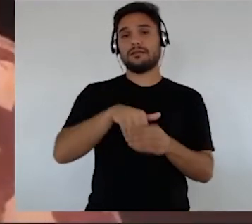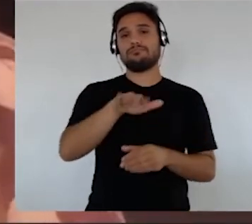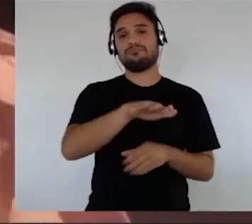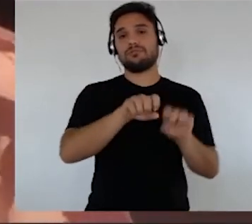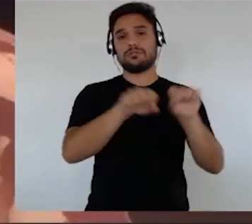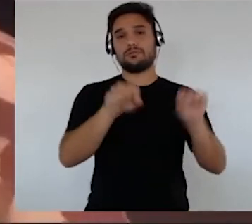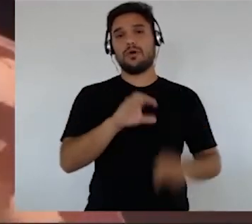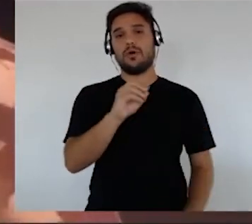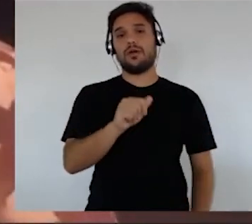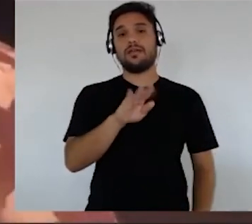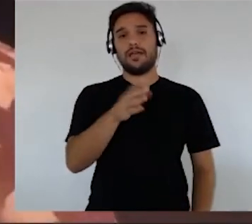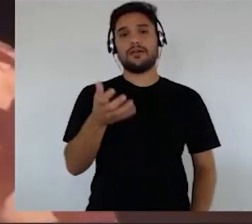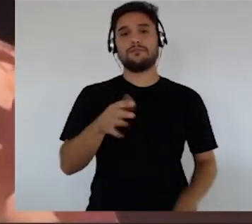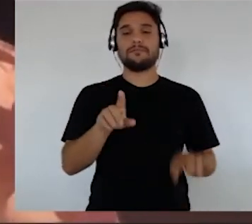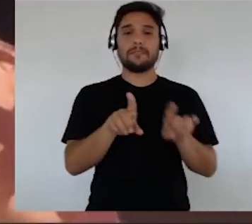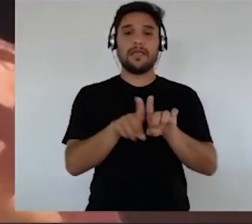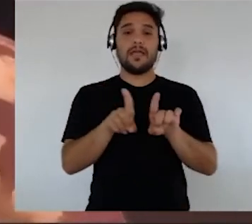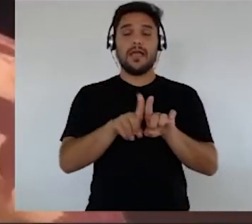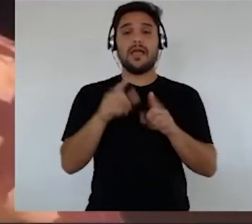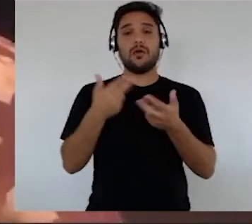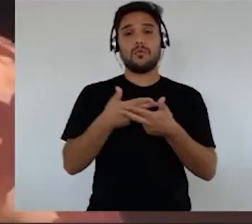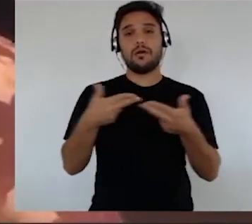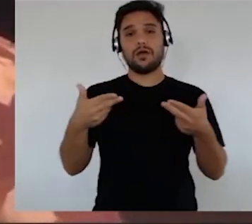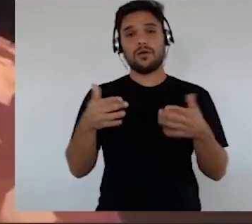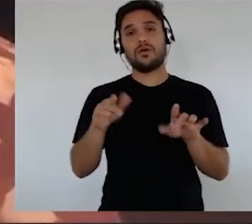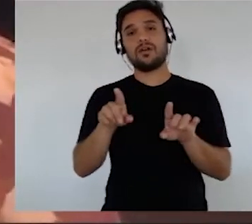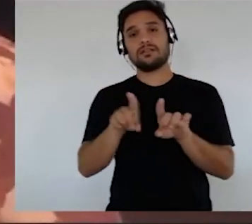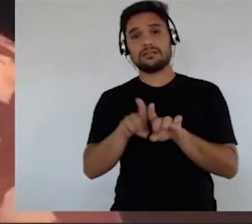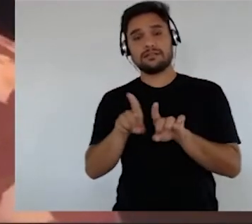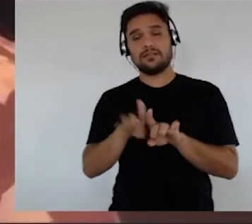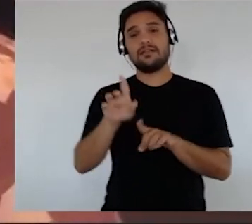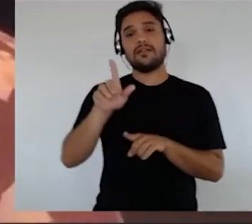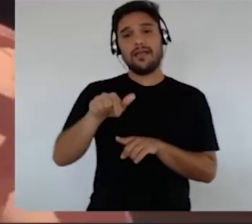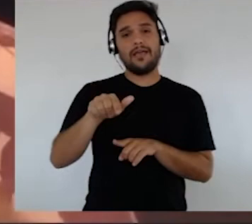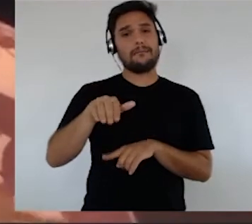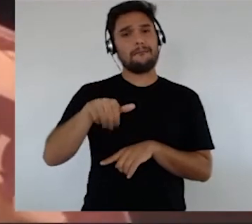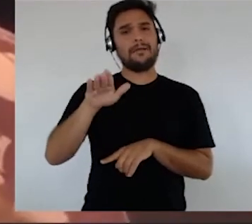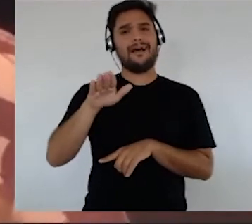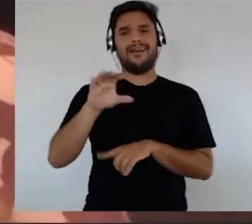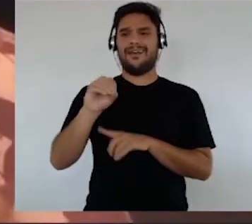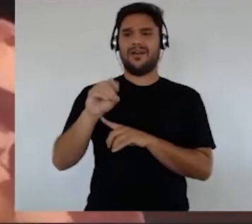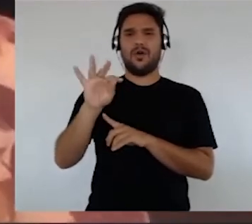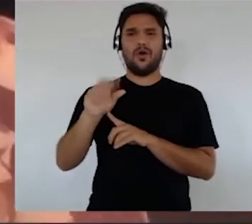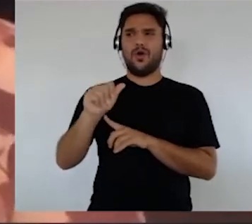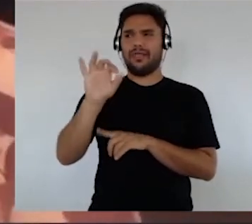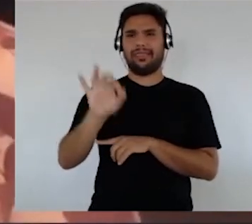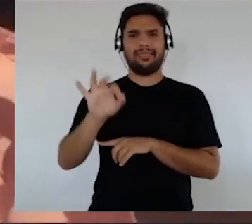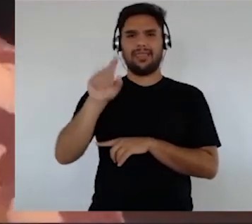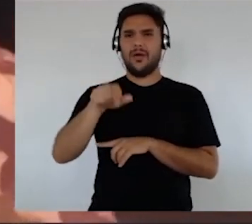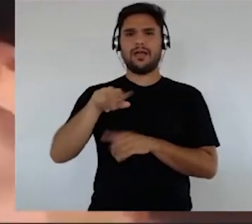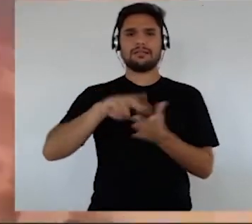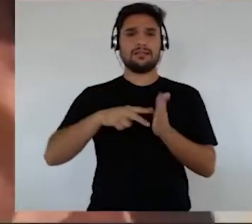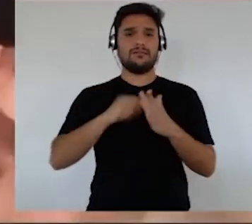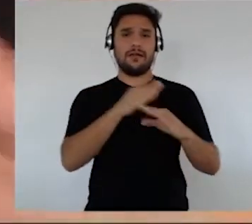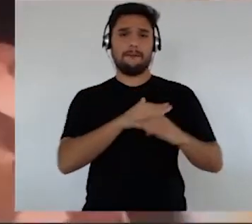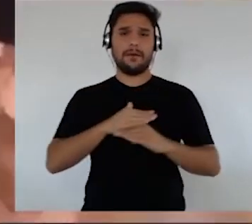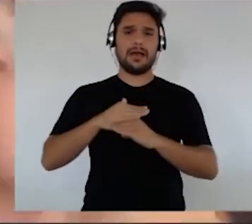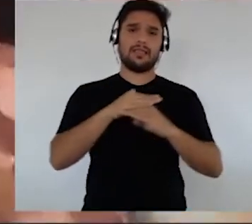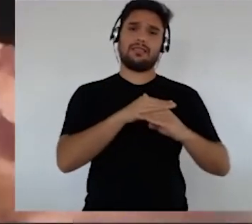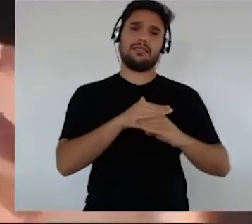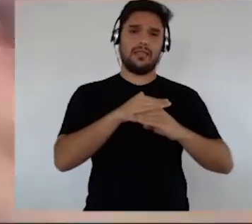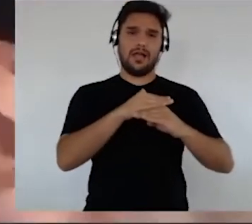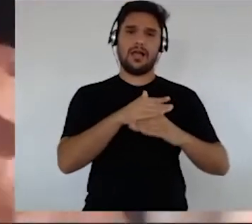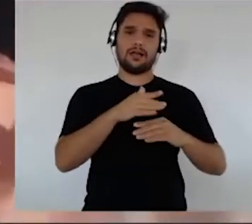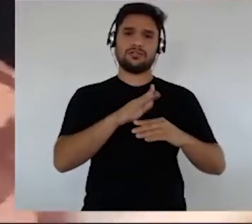OAB. É algo que não é mais do que cota, é paridade no sentido da